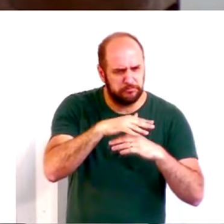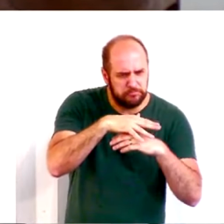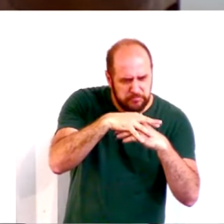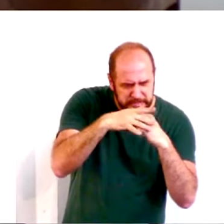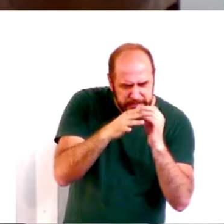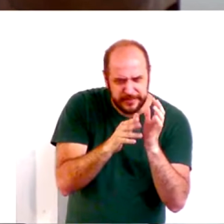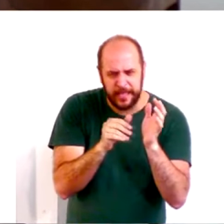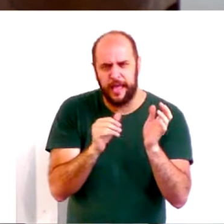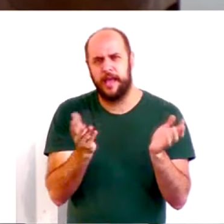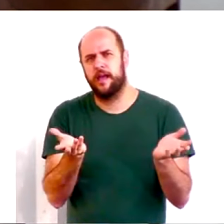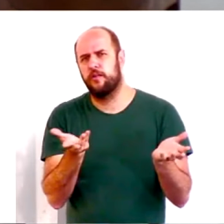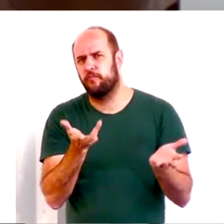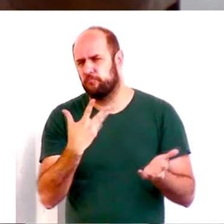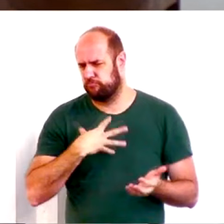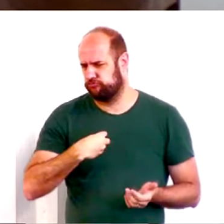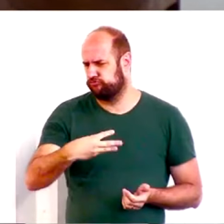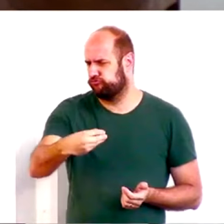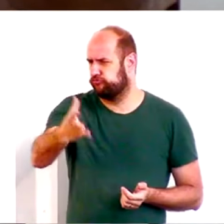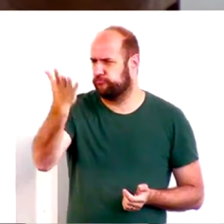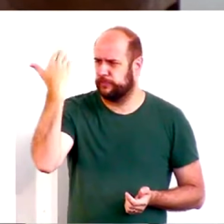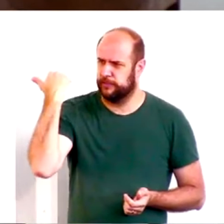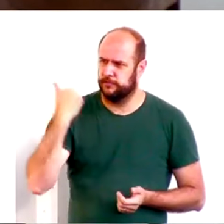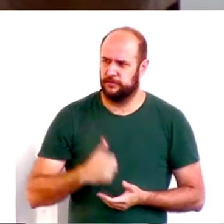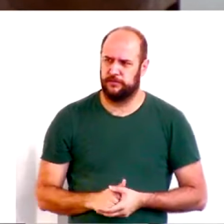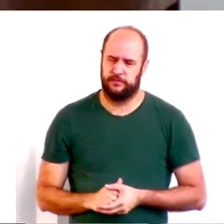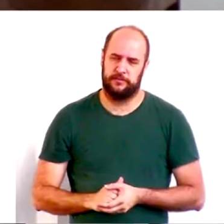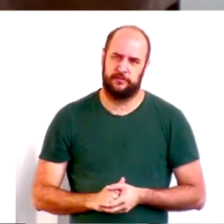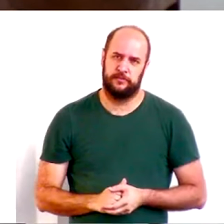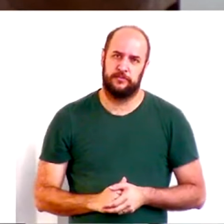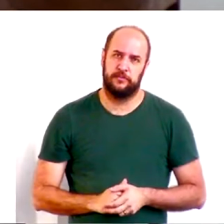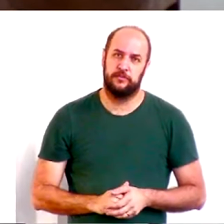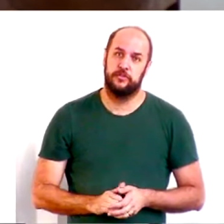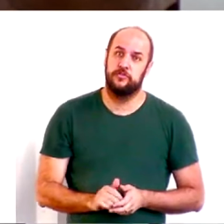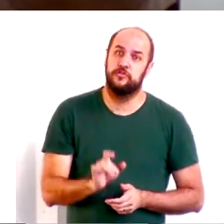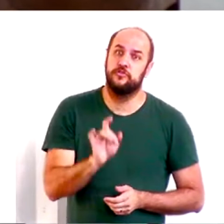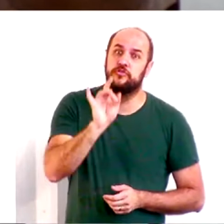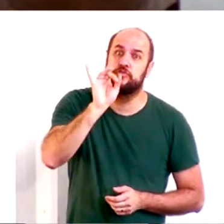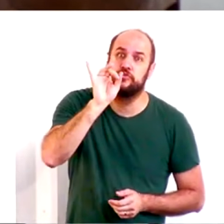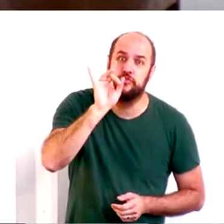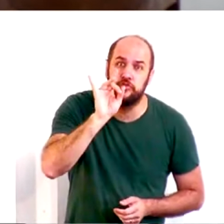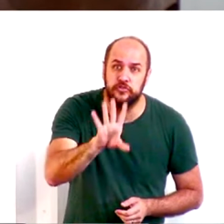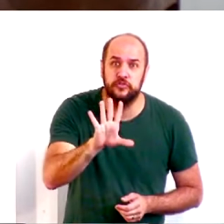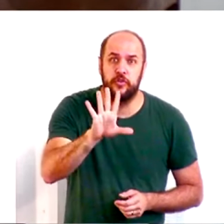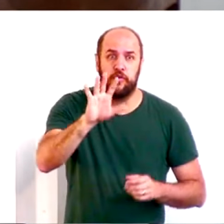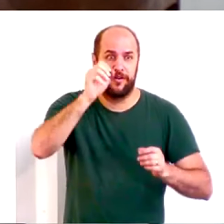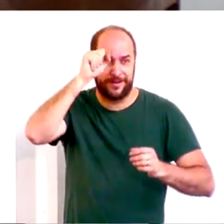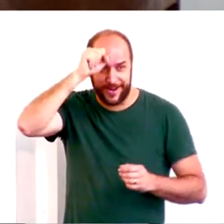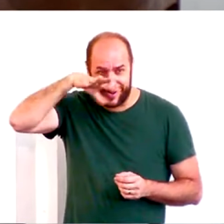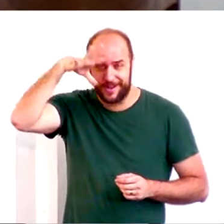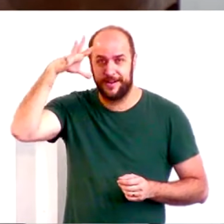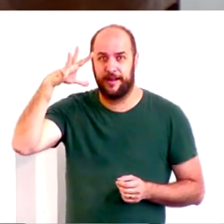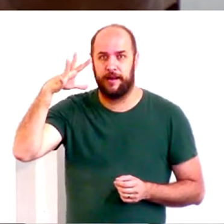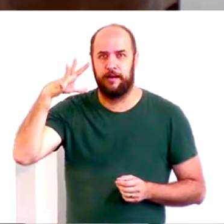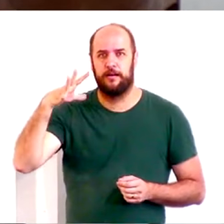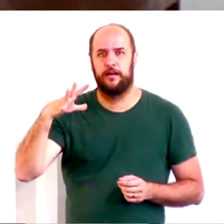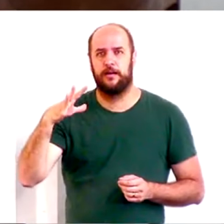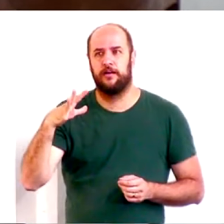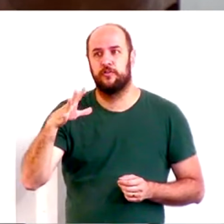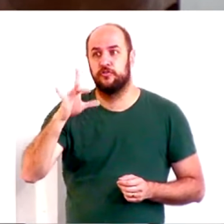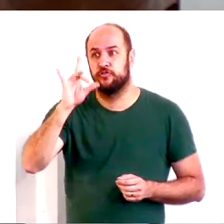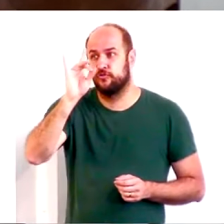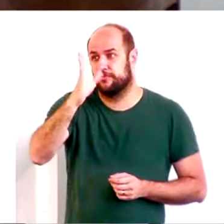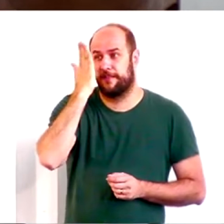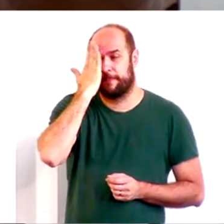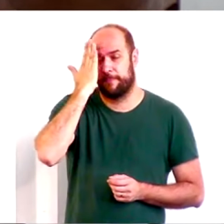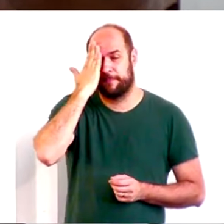para gerações e gerações só foi esse mistério Só foi desvendado você só